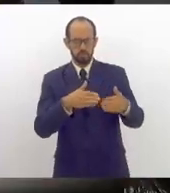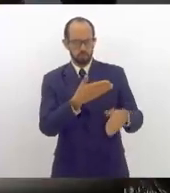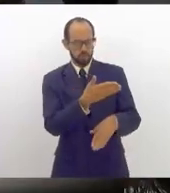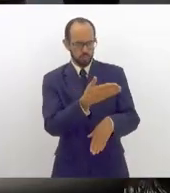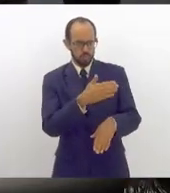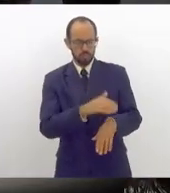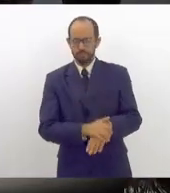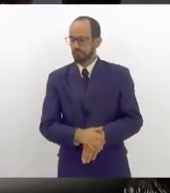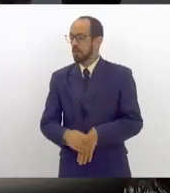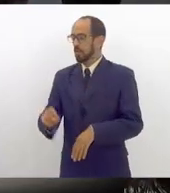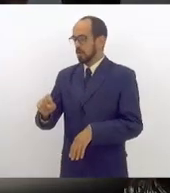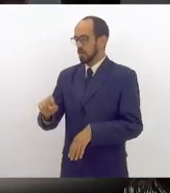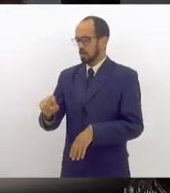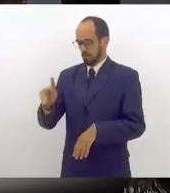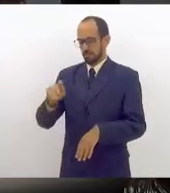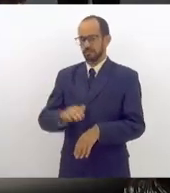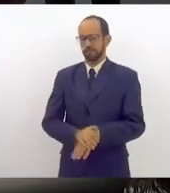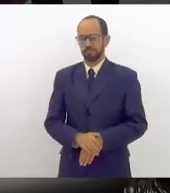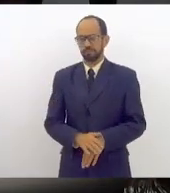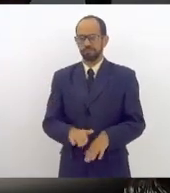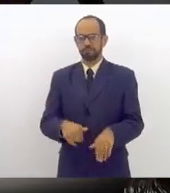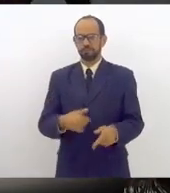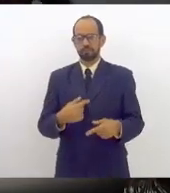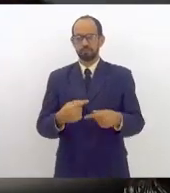Luiz Paulo para discutir, em seguida, deputada Renata.